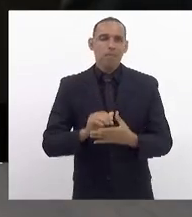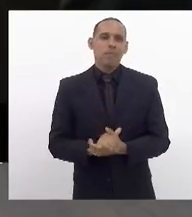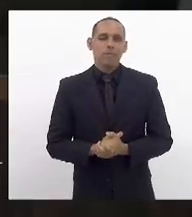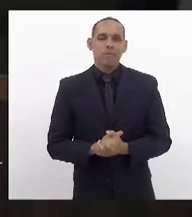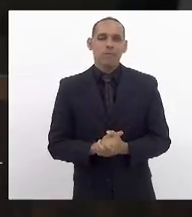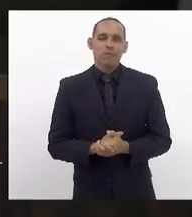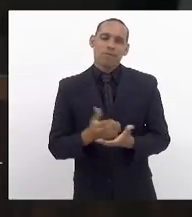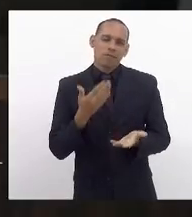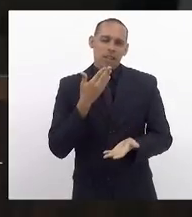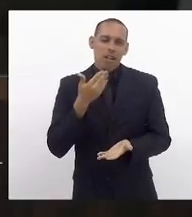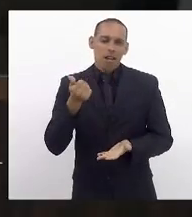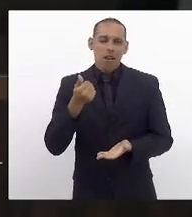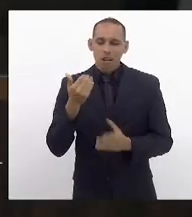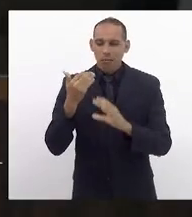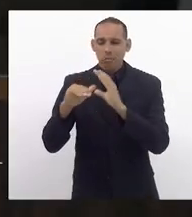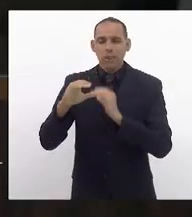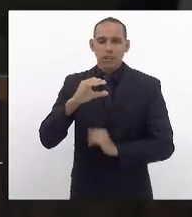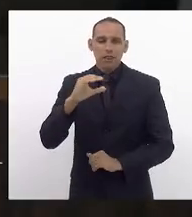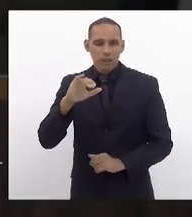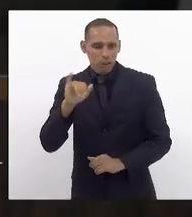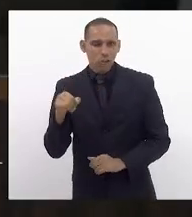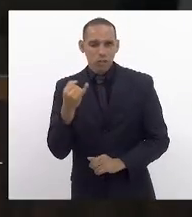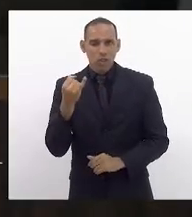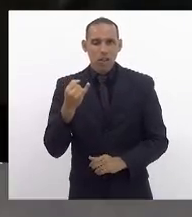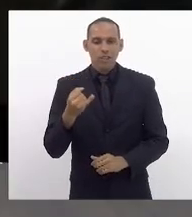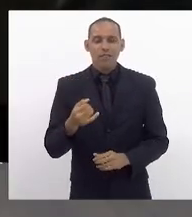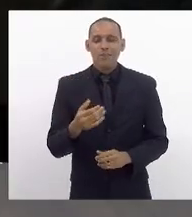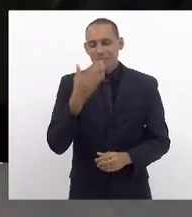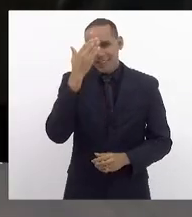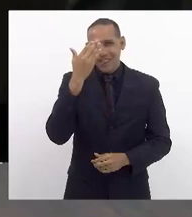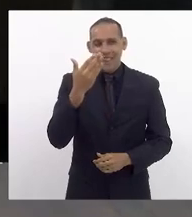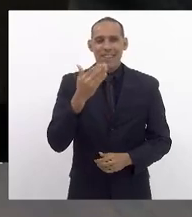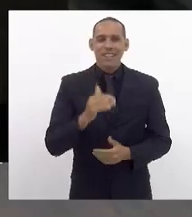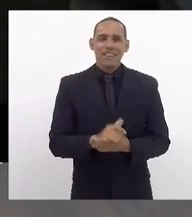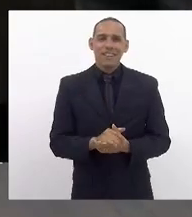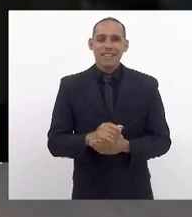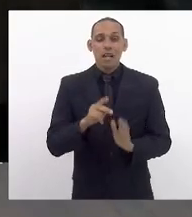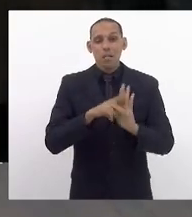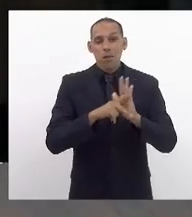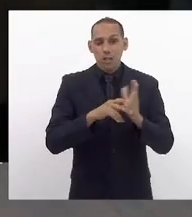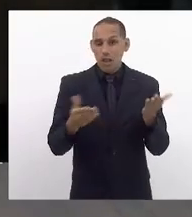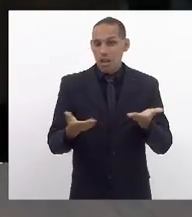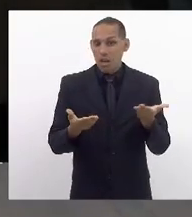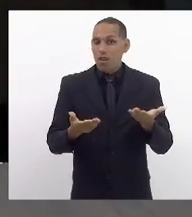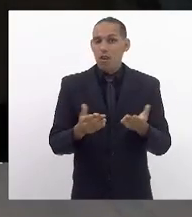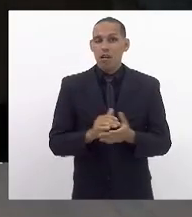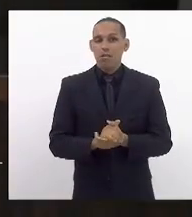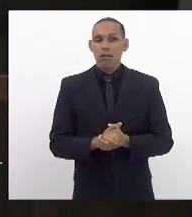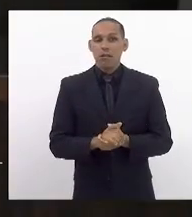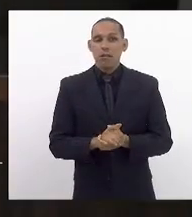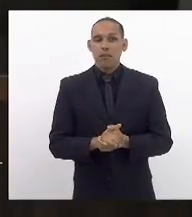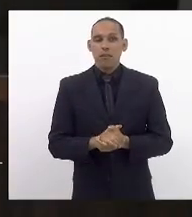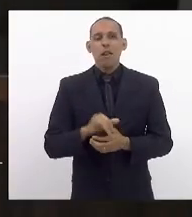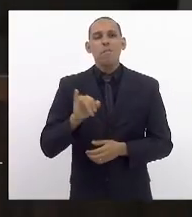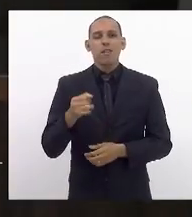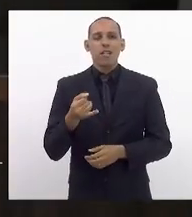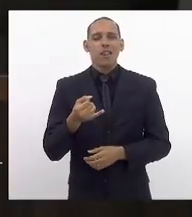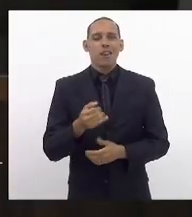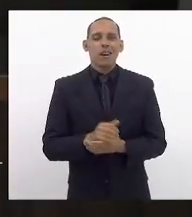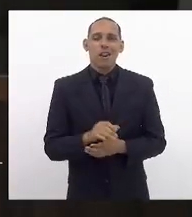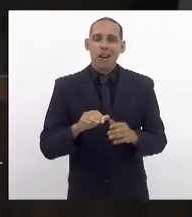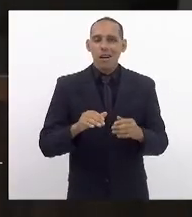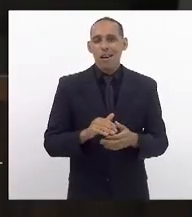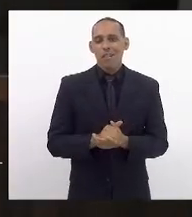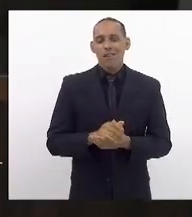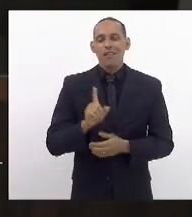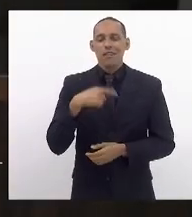é melhor remeter para a CCJ definir. Obrigado. Sobre esse projeto agora, aproveitando a oportunidade, convocando a Vossa Excelência para